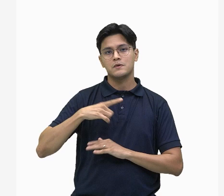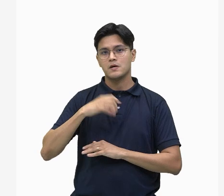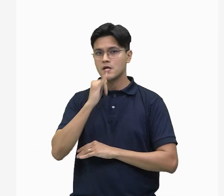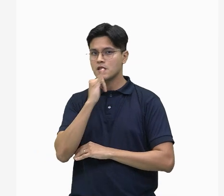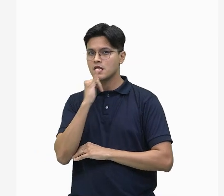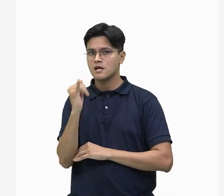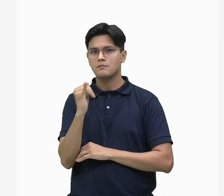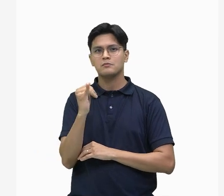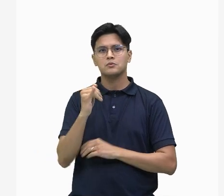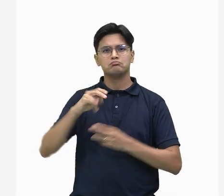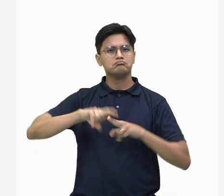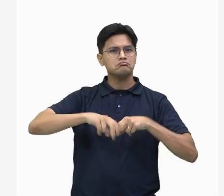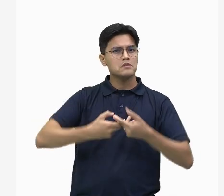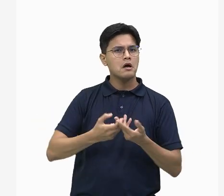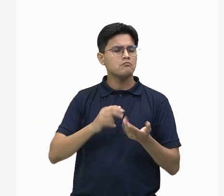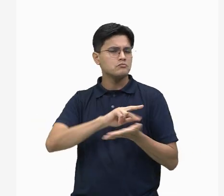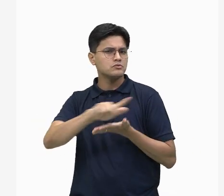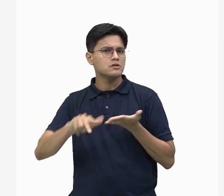etc. Além,